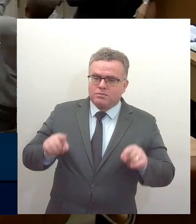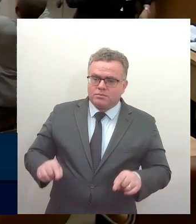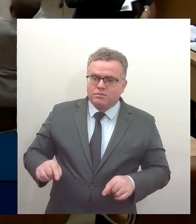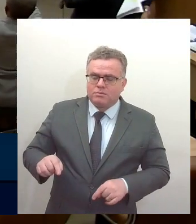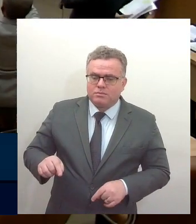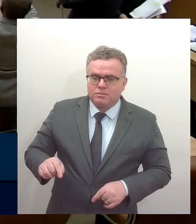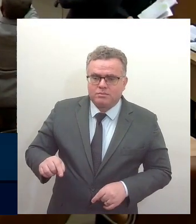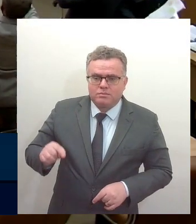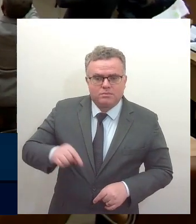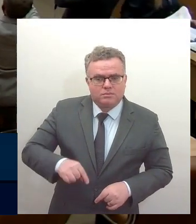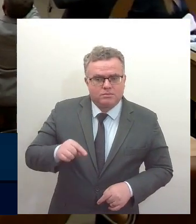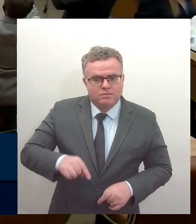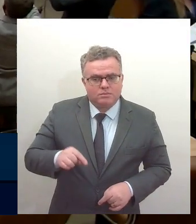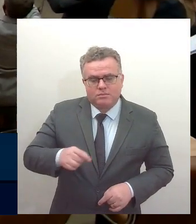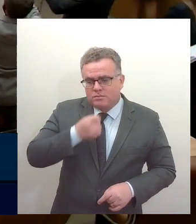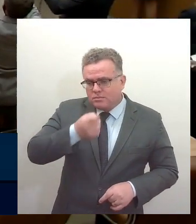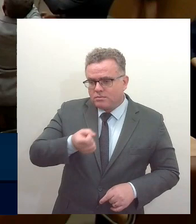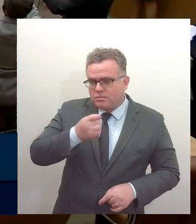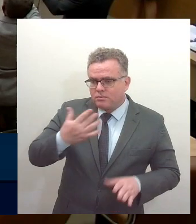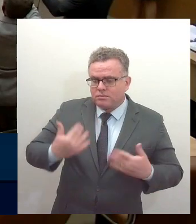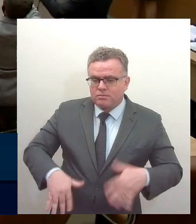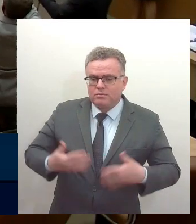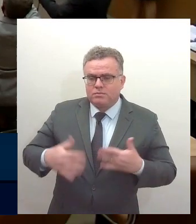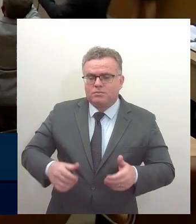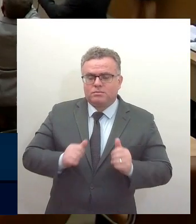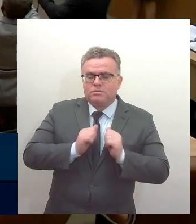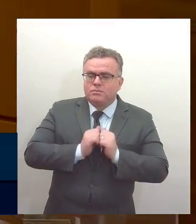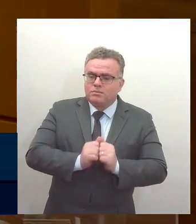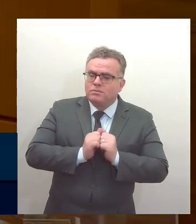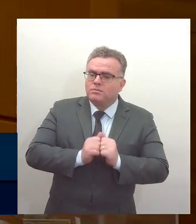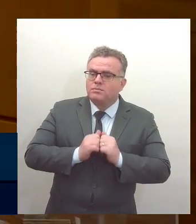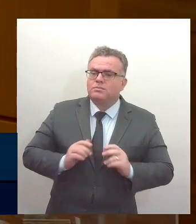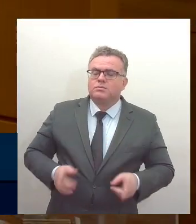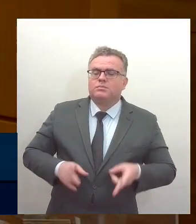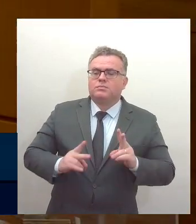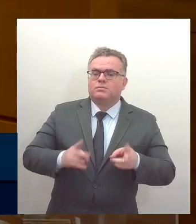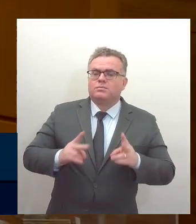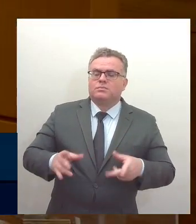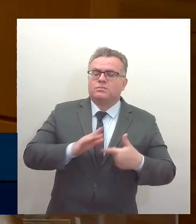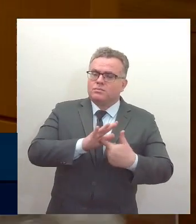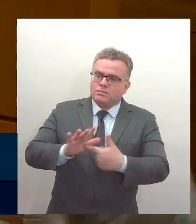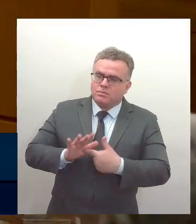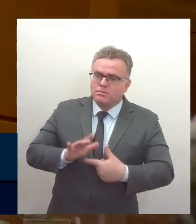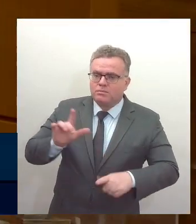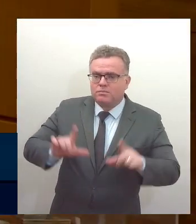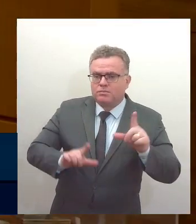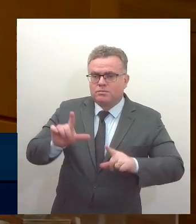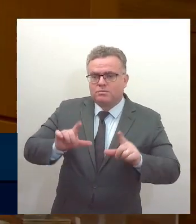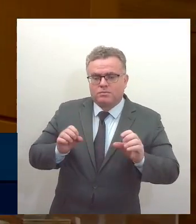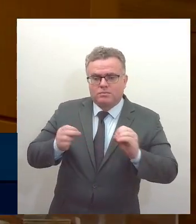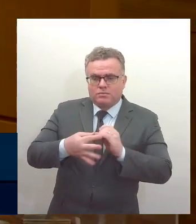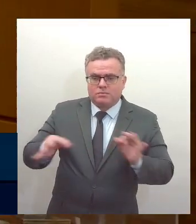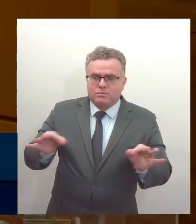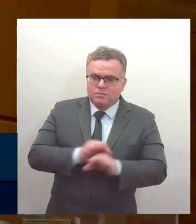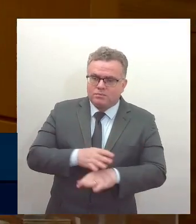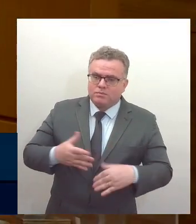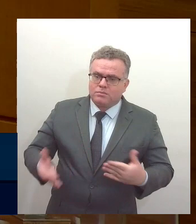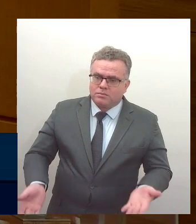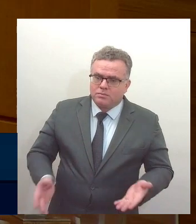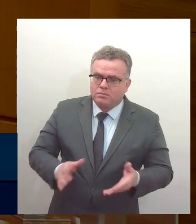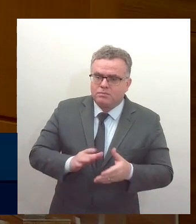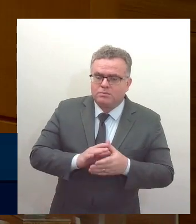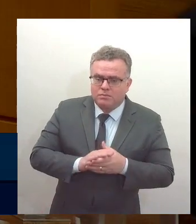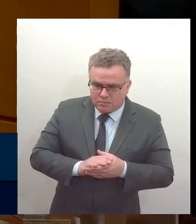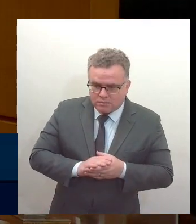acompanha através da TV Alese e dos meios de comunicação dessa casa e também através das nossas redes sociais, ocupo o